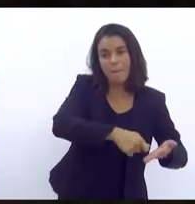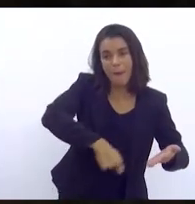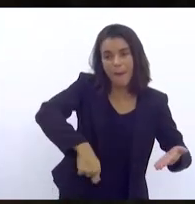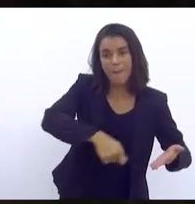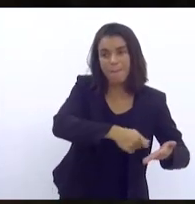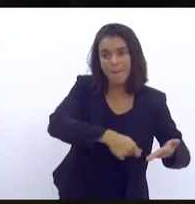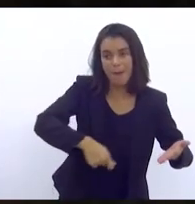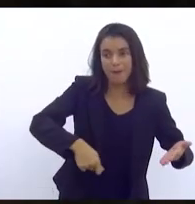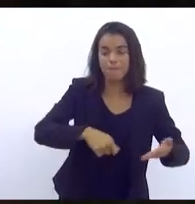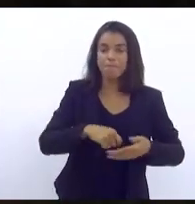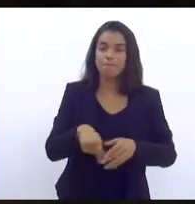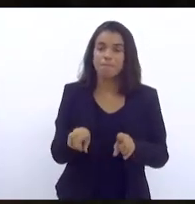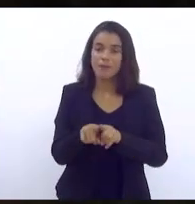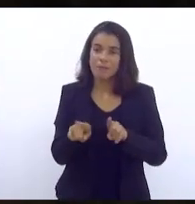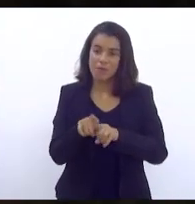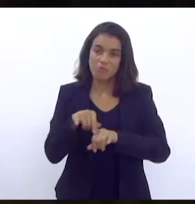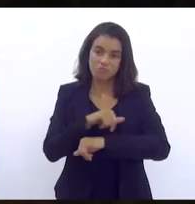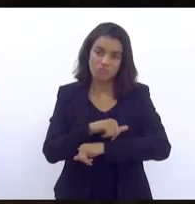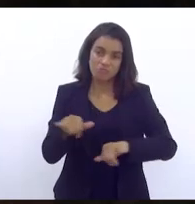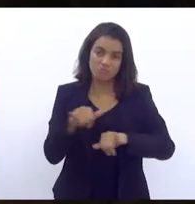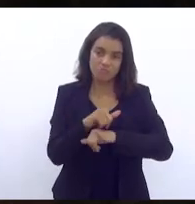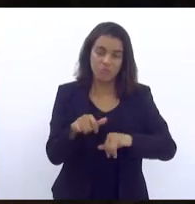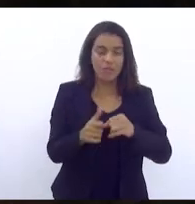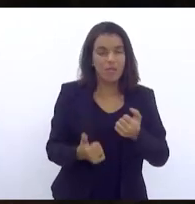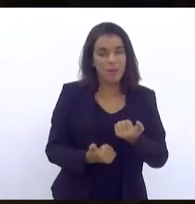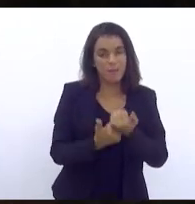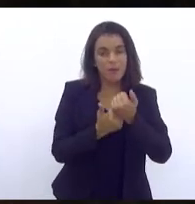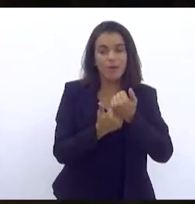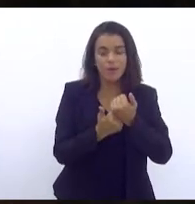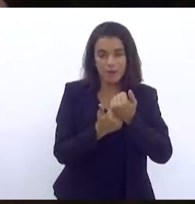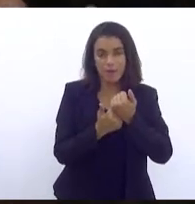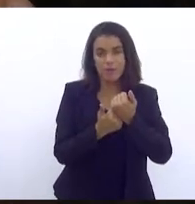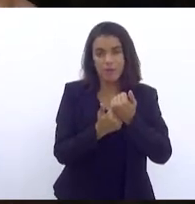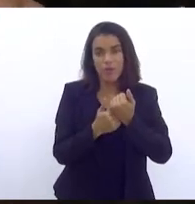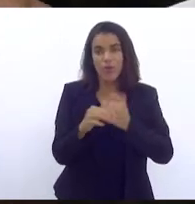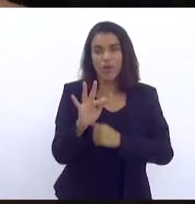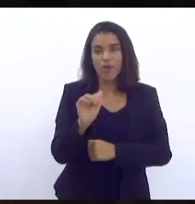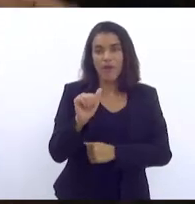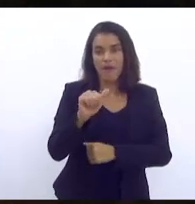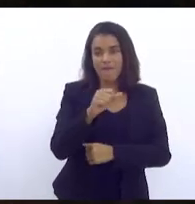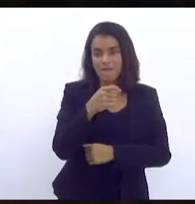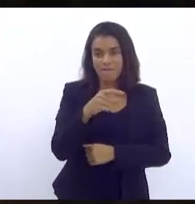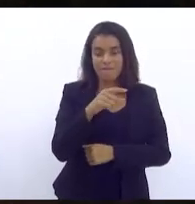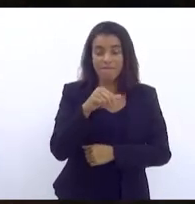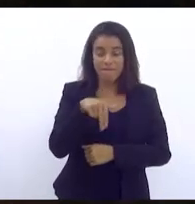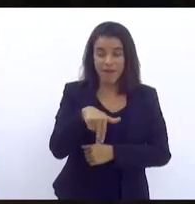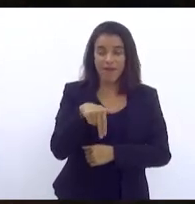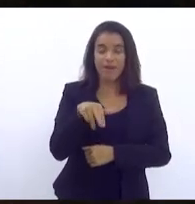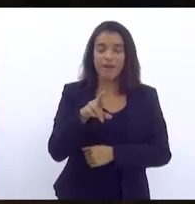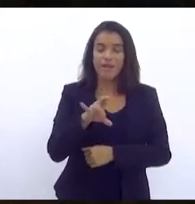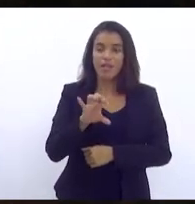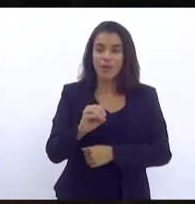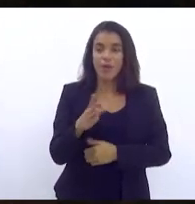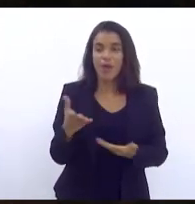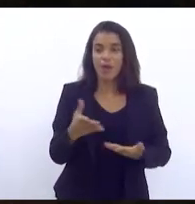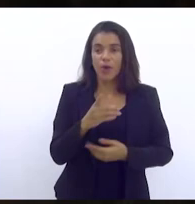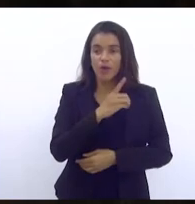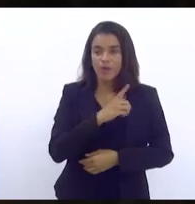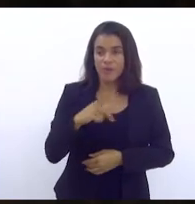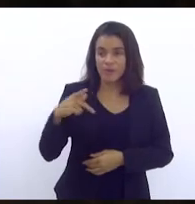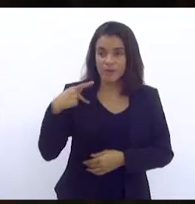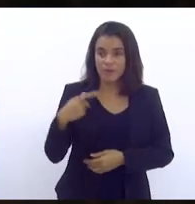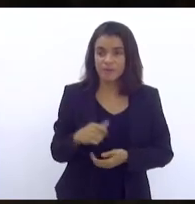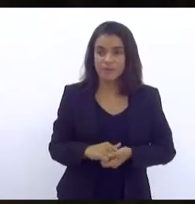Pediu para divulgar estamos aqui divulgando e apoiando o o que a Fan Rio tá fazendo então passo agora ao Defensor